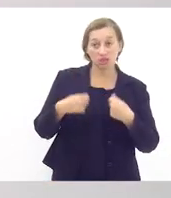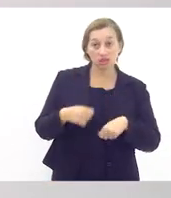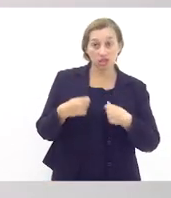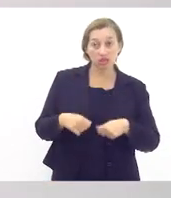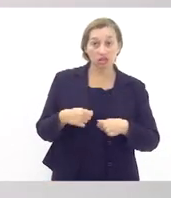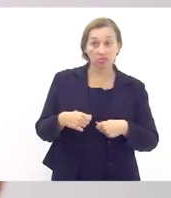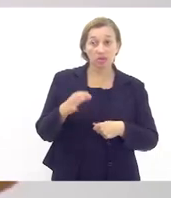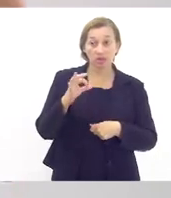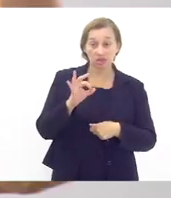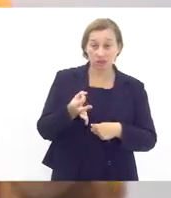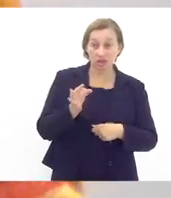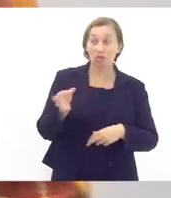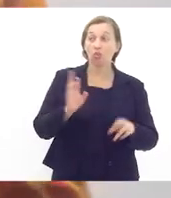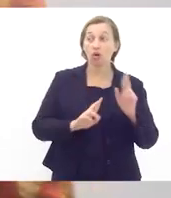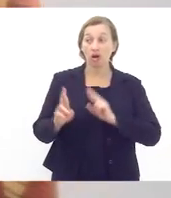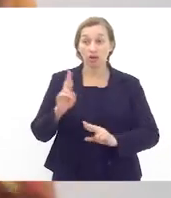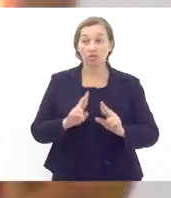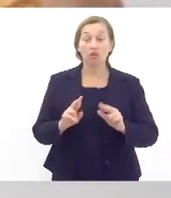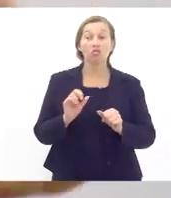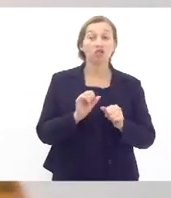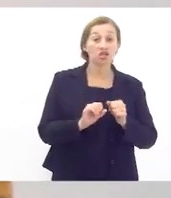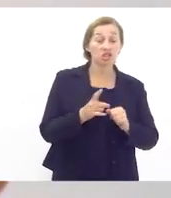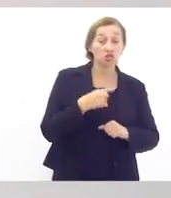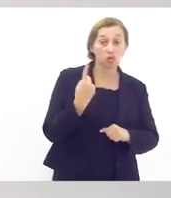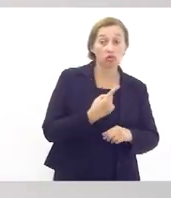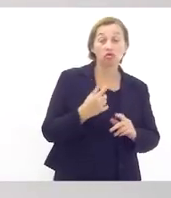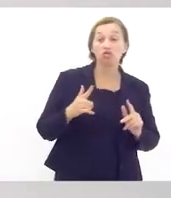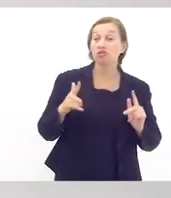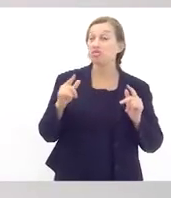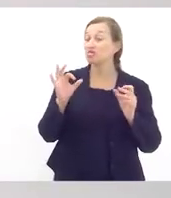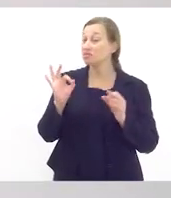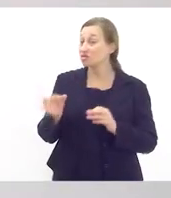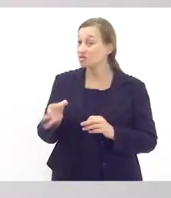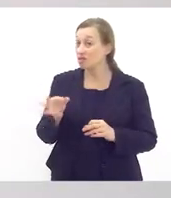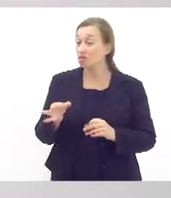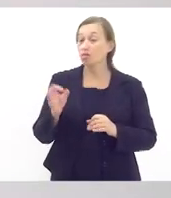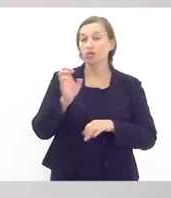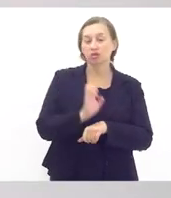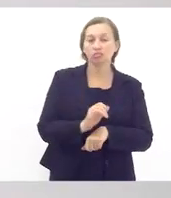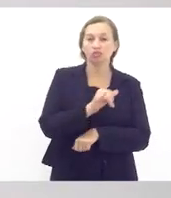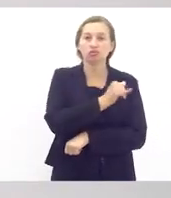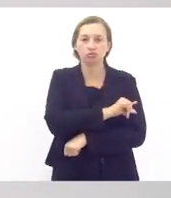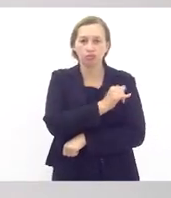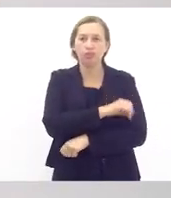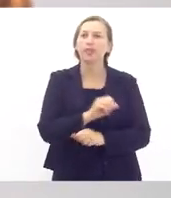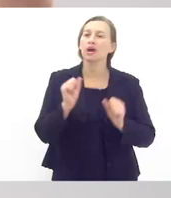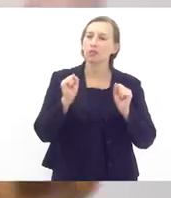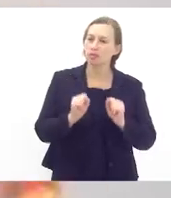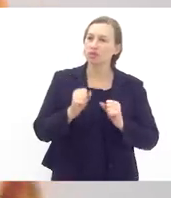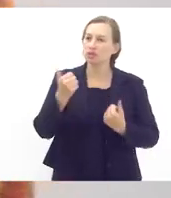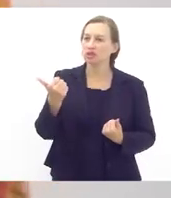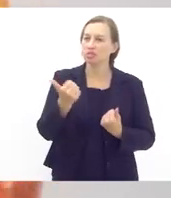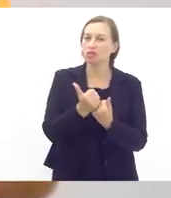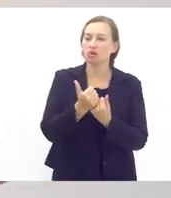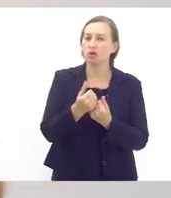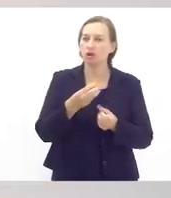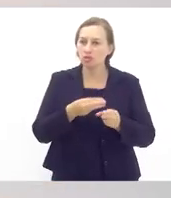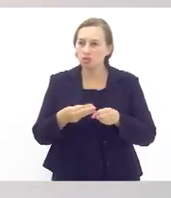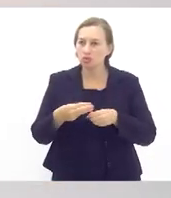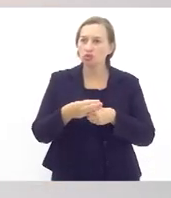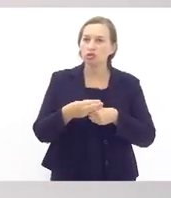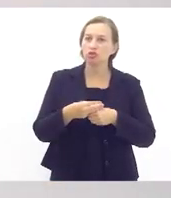pactuados com relação ao nosso fazer justamente para que o Estado do Rio de Janeiro pudesse apoiar os municípios